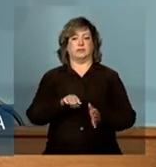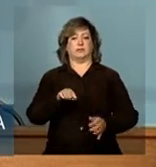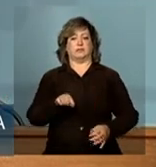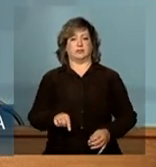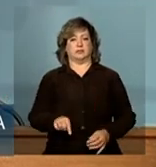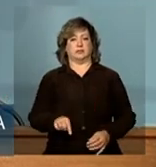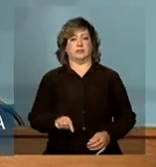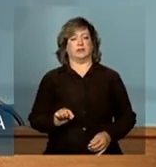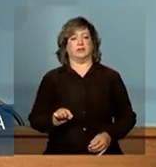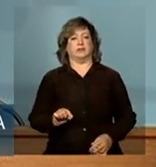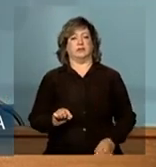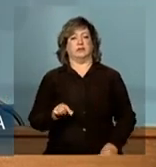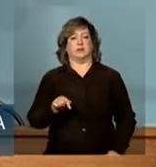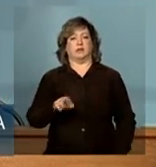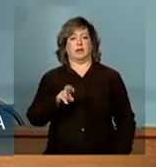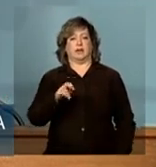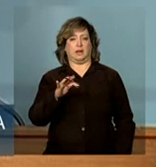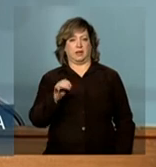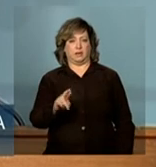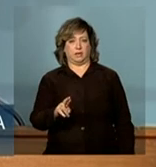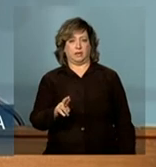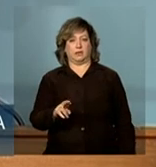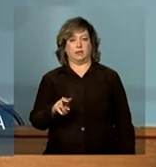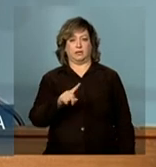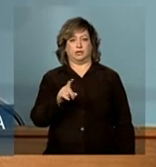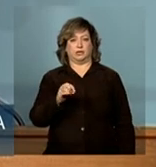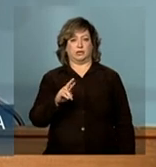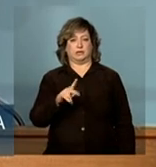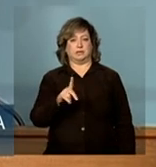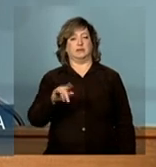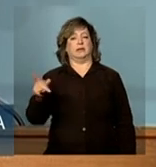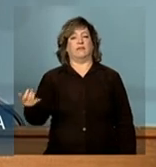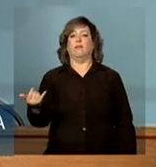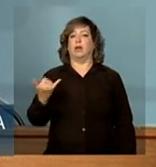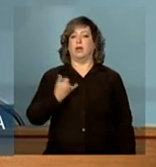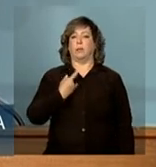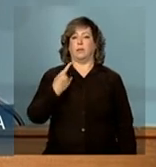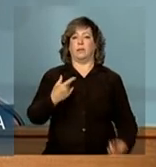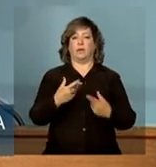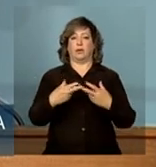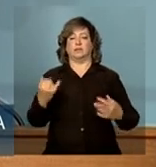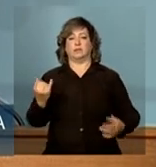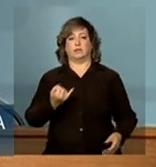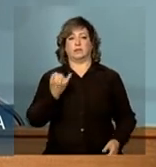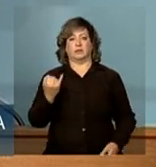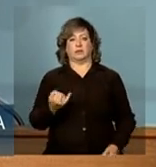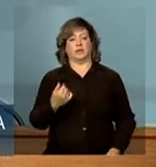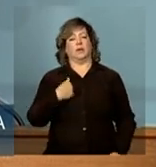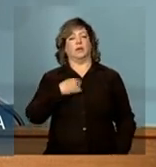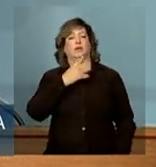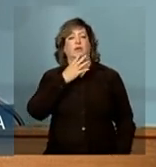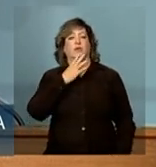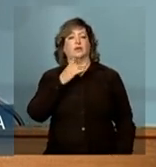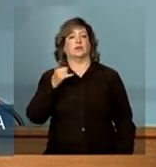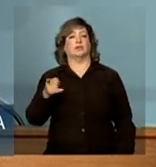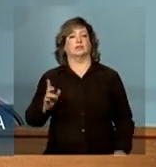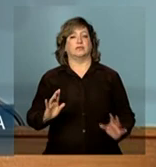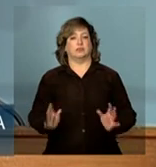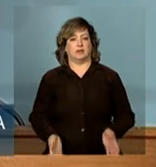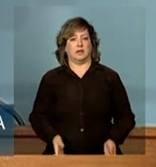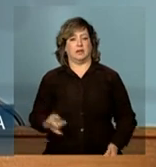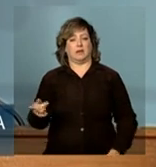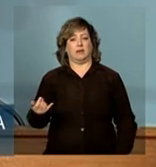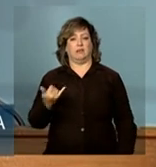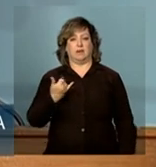Zorzi me disse uma coisa importante. Ele, que eu já conhecia, ele me